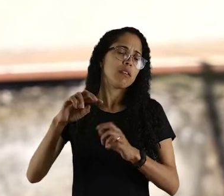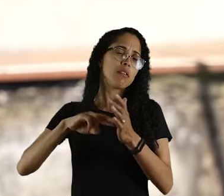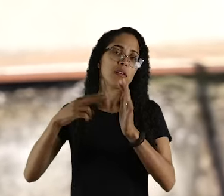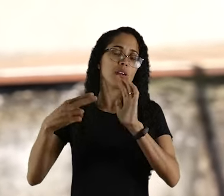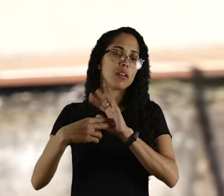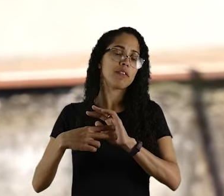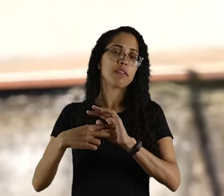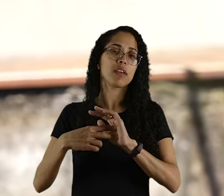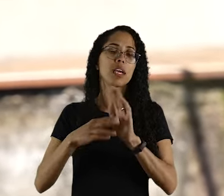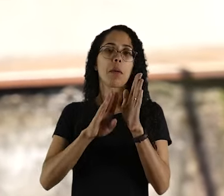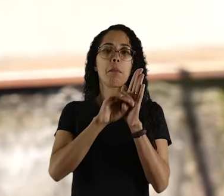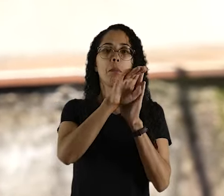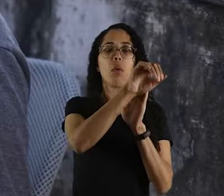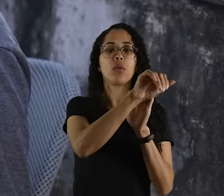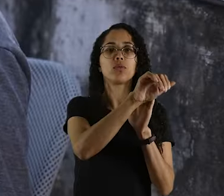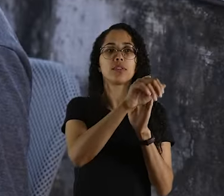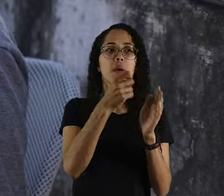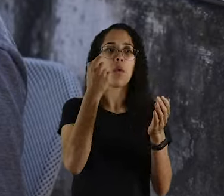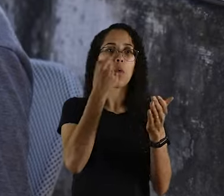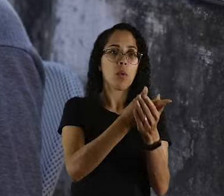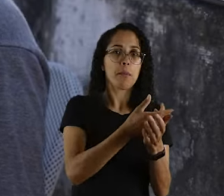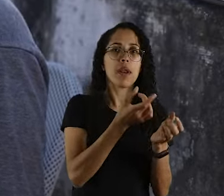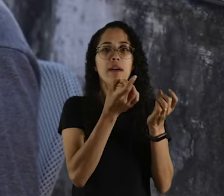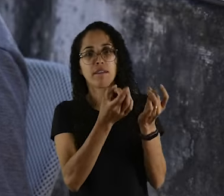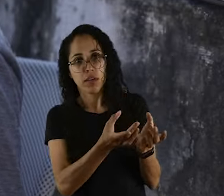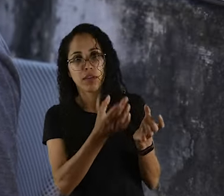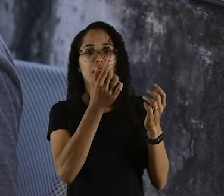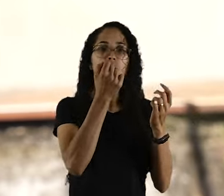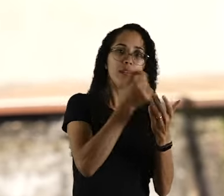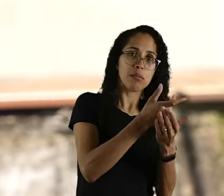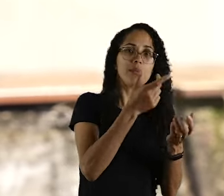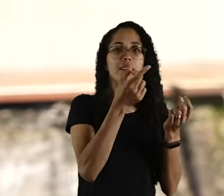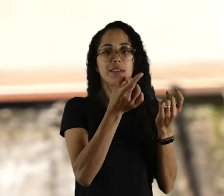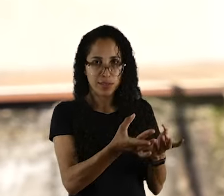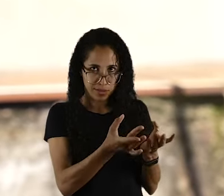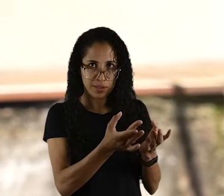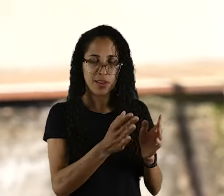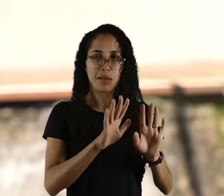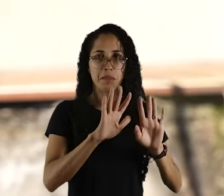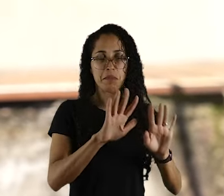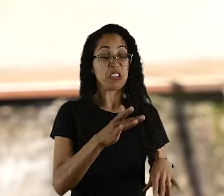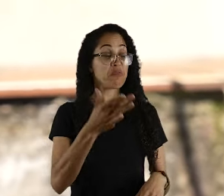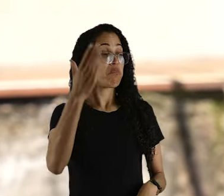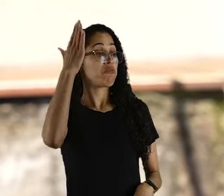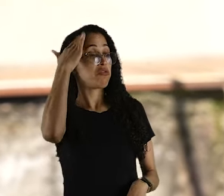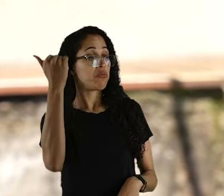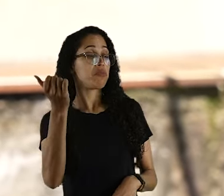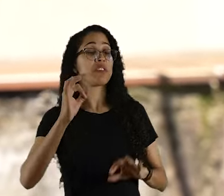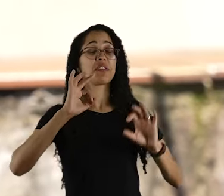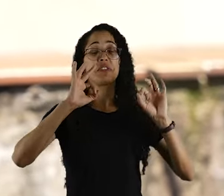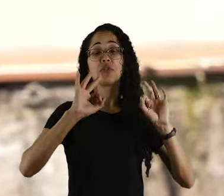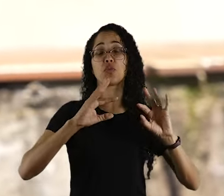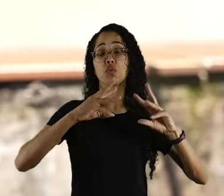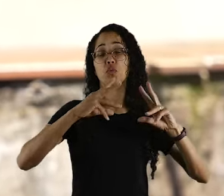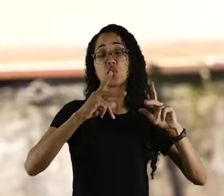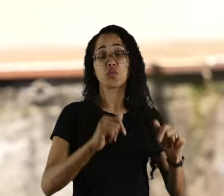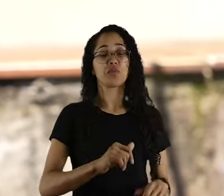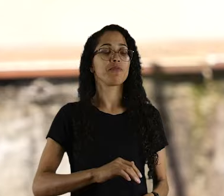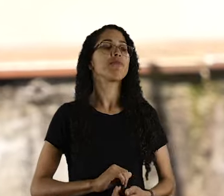foi R$800 na semana. Melhor do que minha semana trabalhando. Poxa, já sei tudo.